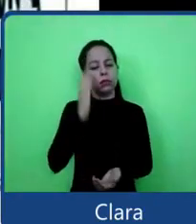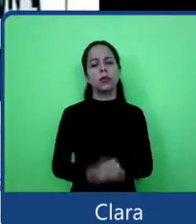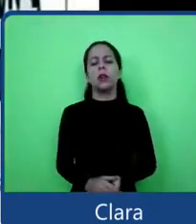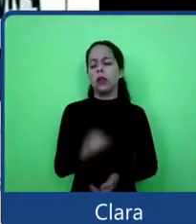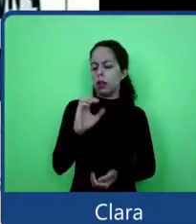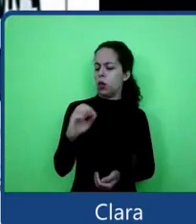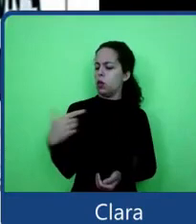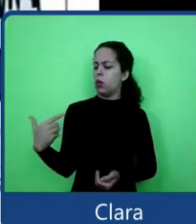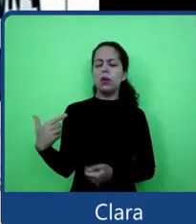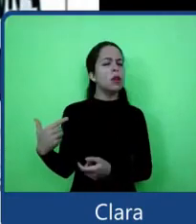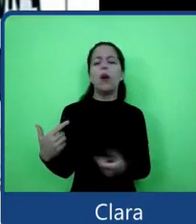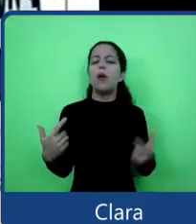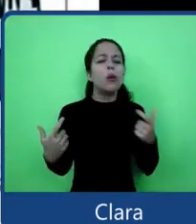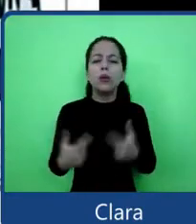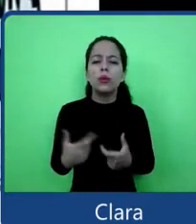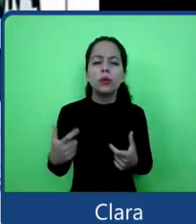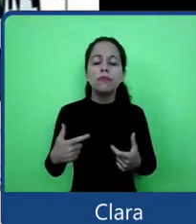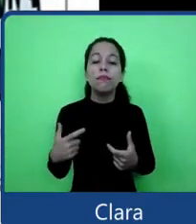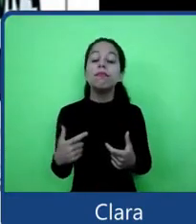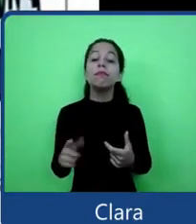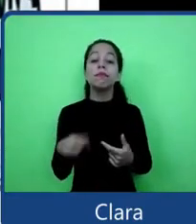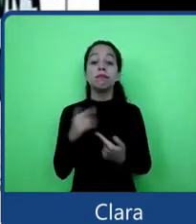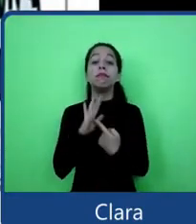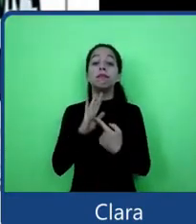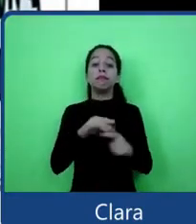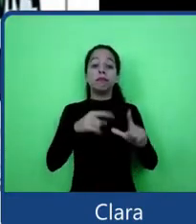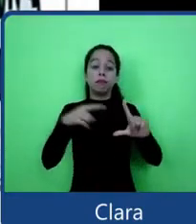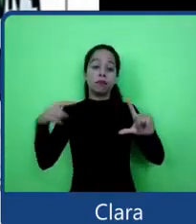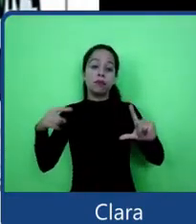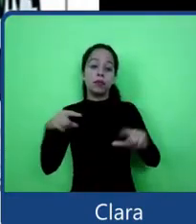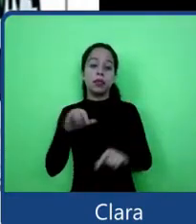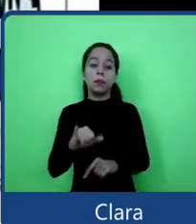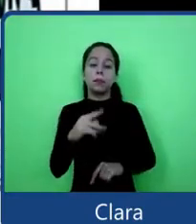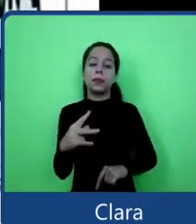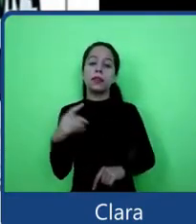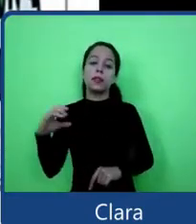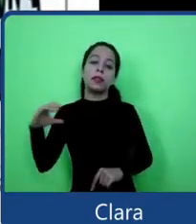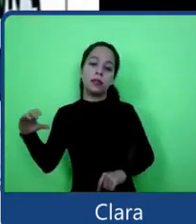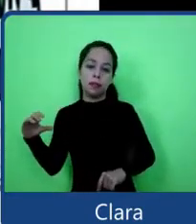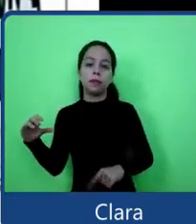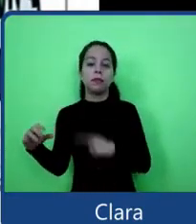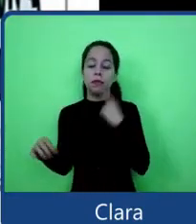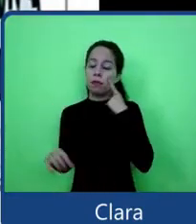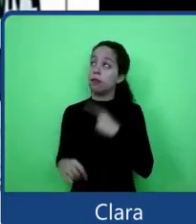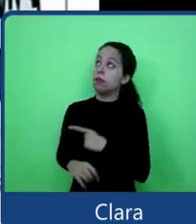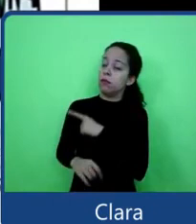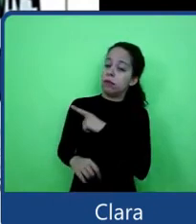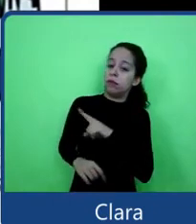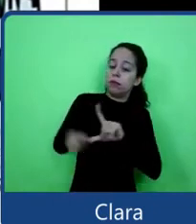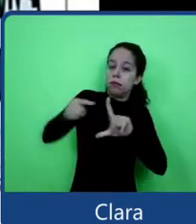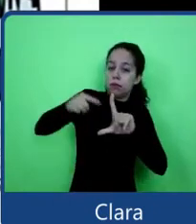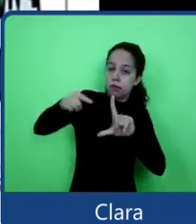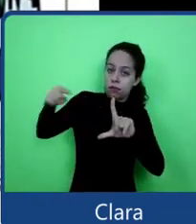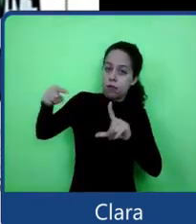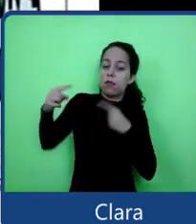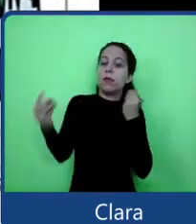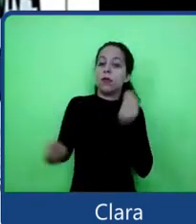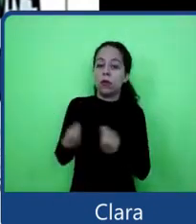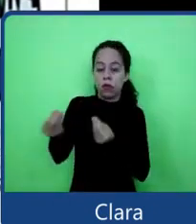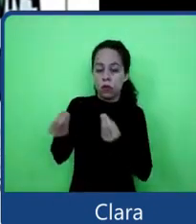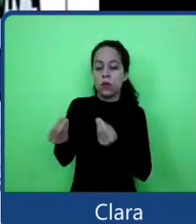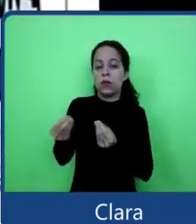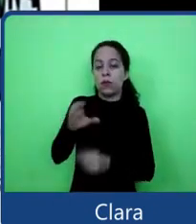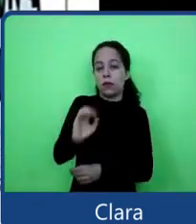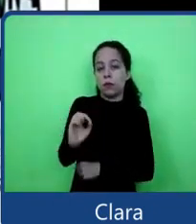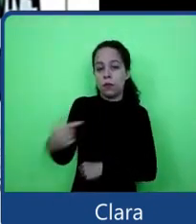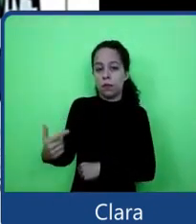globais, aqui esse gráfico do IPCC mostra as fontes absorvedoras de carbono. Então, a gente tem como principais